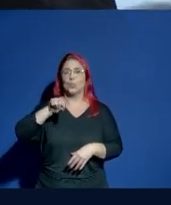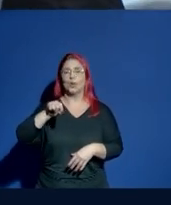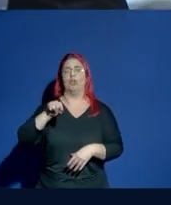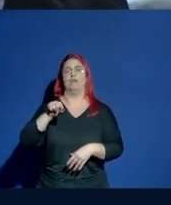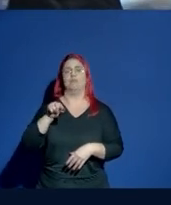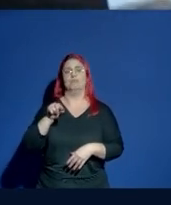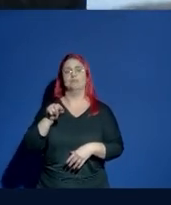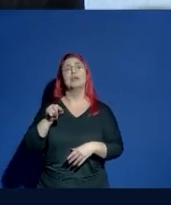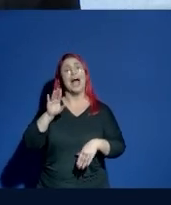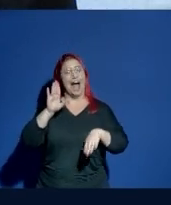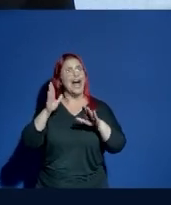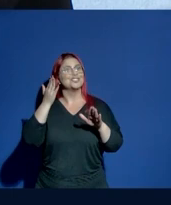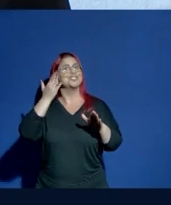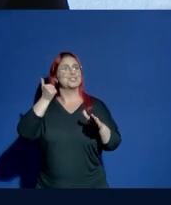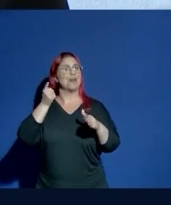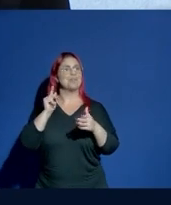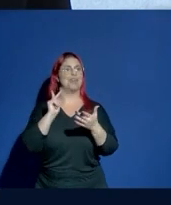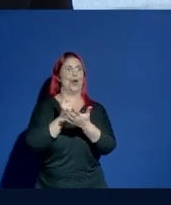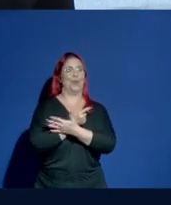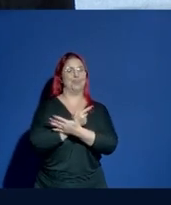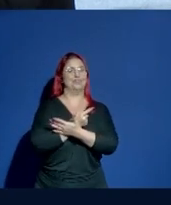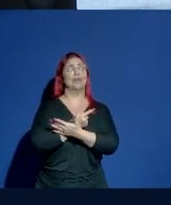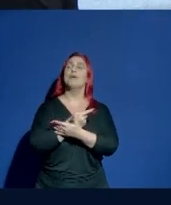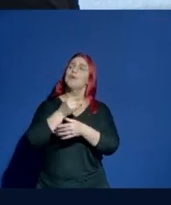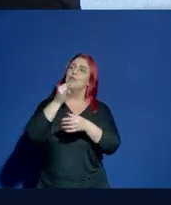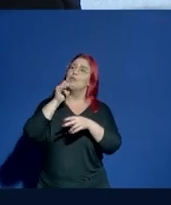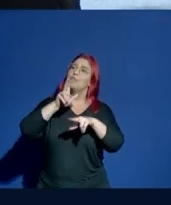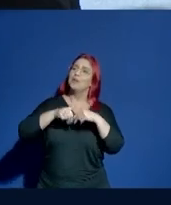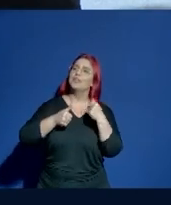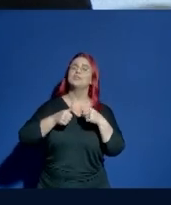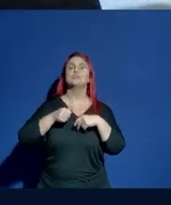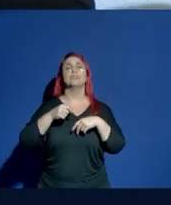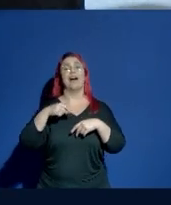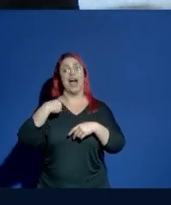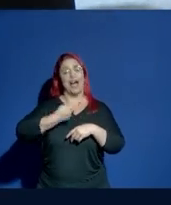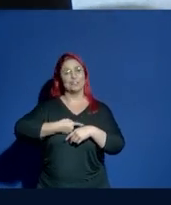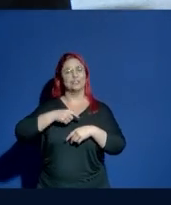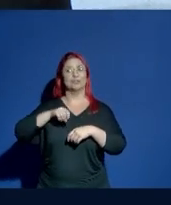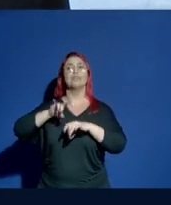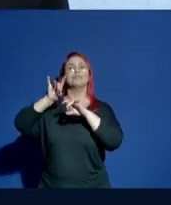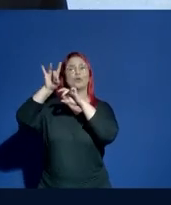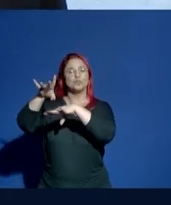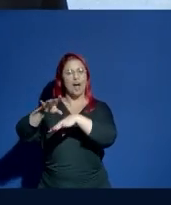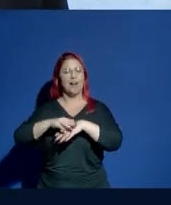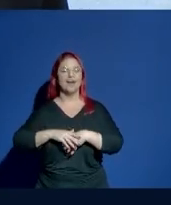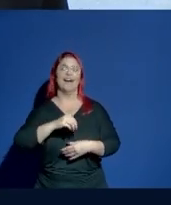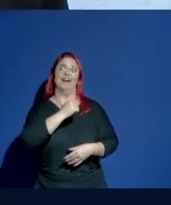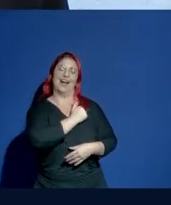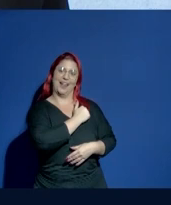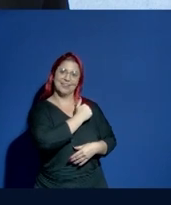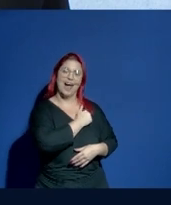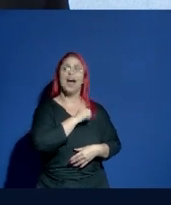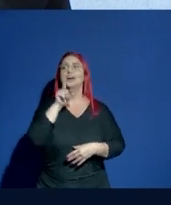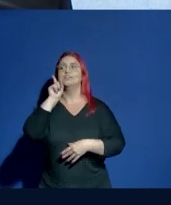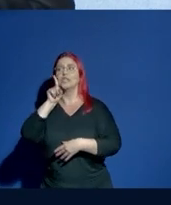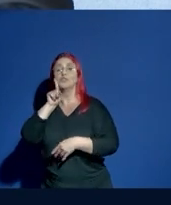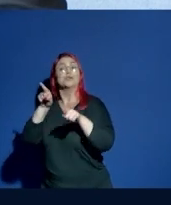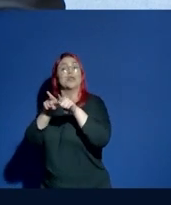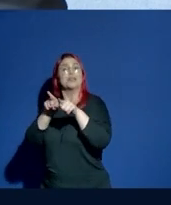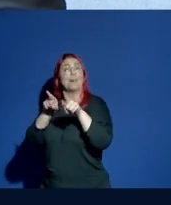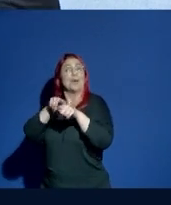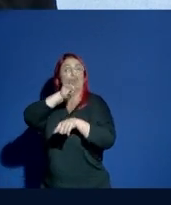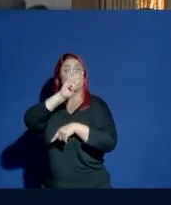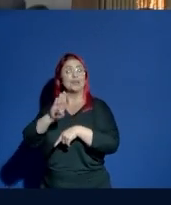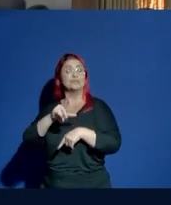prevemos esse tipo de coisa, por isso que a gente procura diversificar. Então, nós estamos lá na Austrália, nós estamos no Canadá, nós estamos nos Estados Unidos e no Brasil. Nós temos